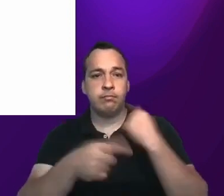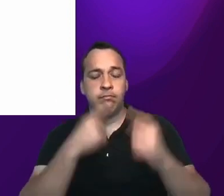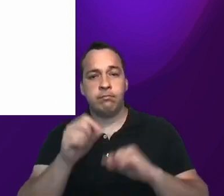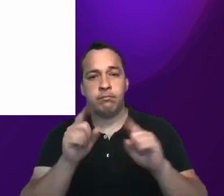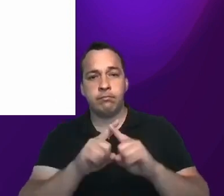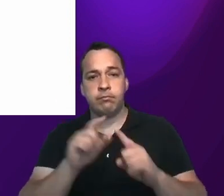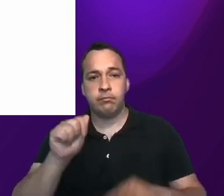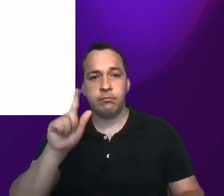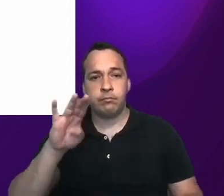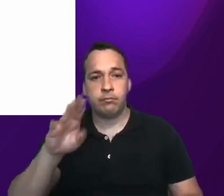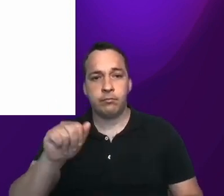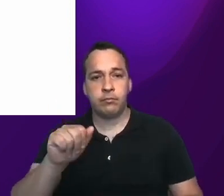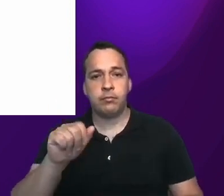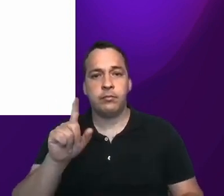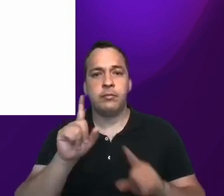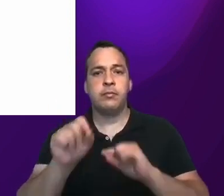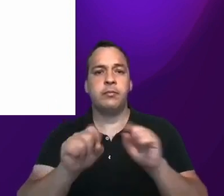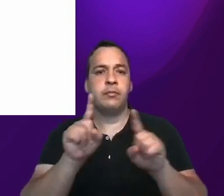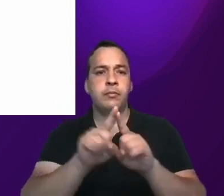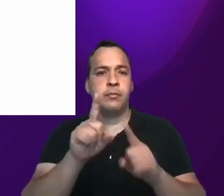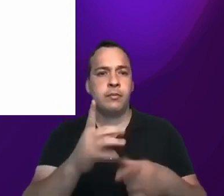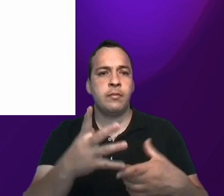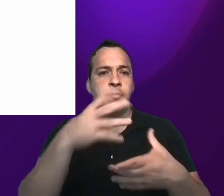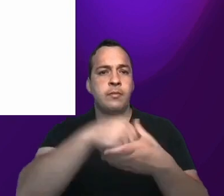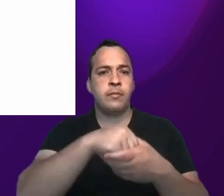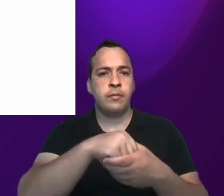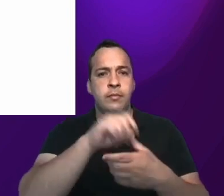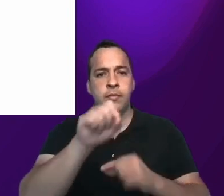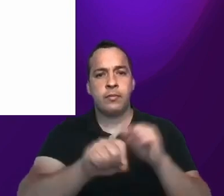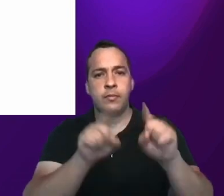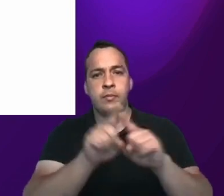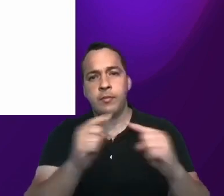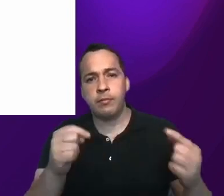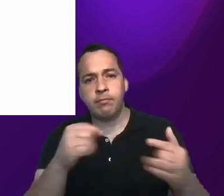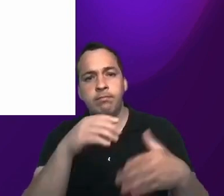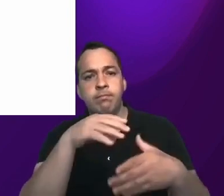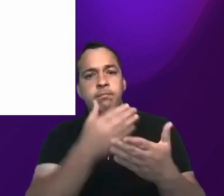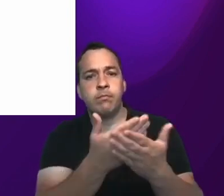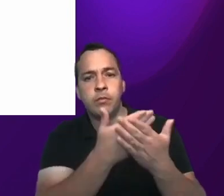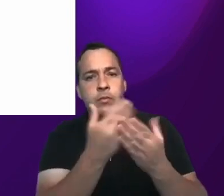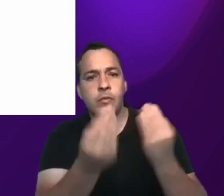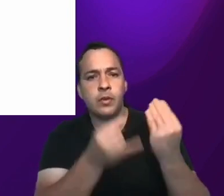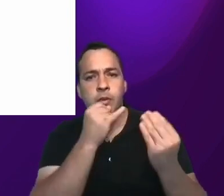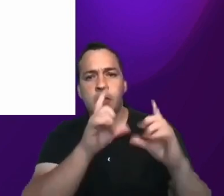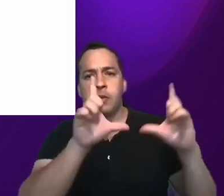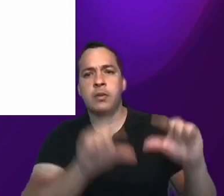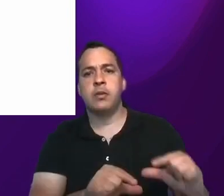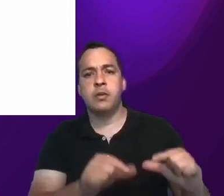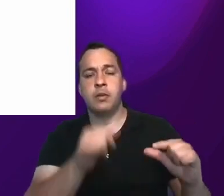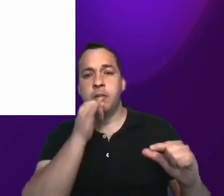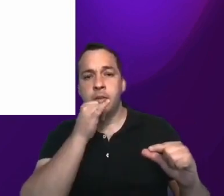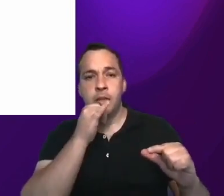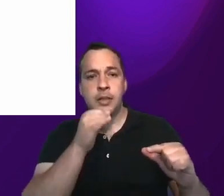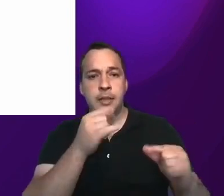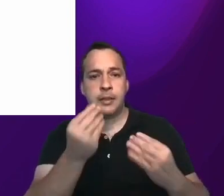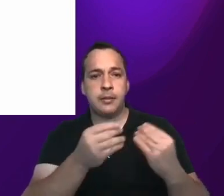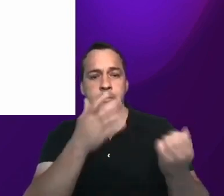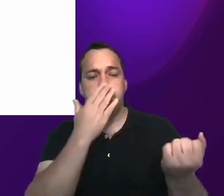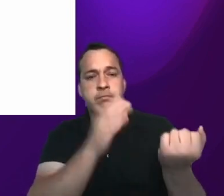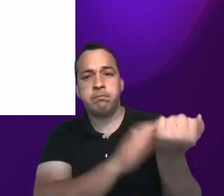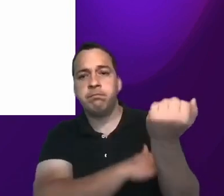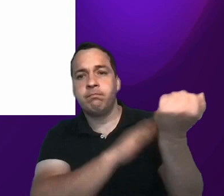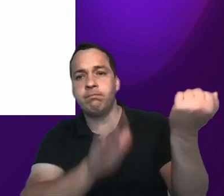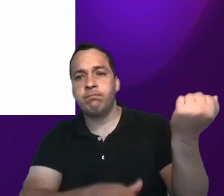albumina hiperoncótica, né, está associada nesses estudos a uma diminuição da frequência de hipotensão e aumento